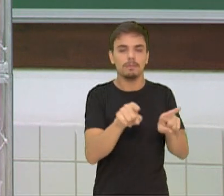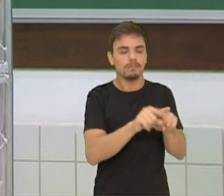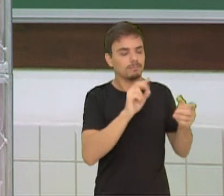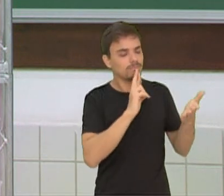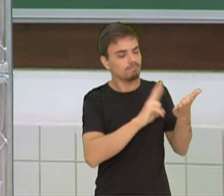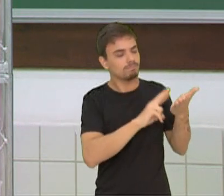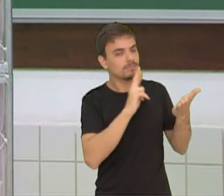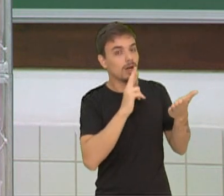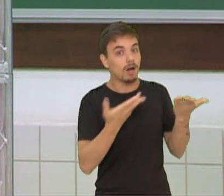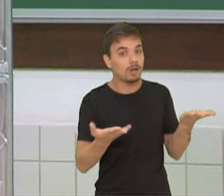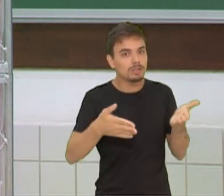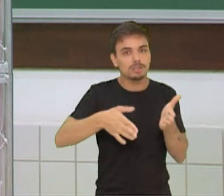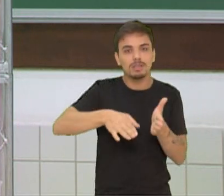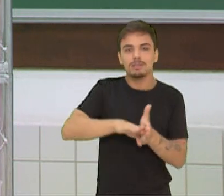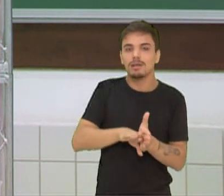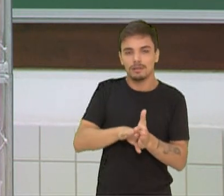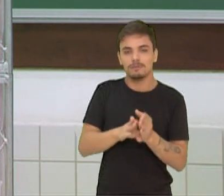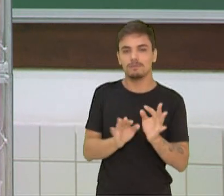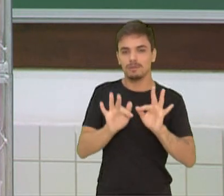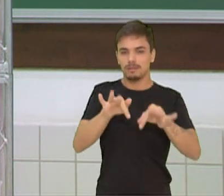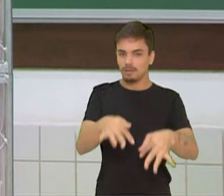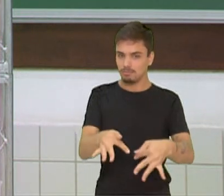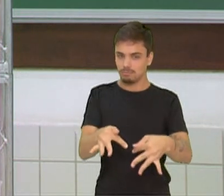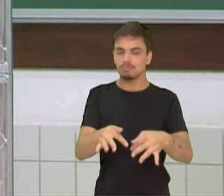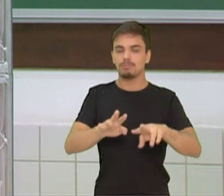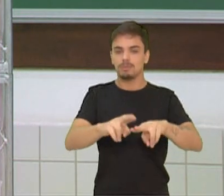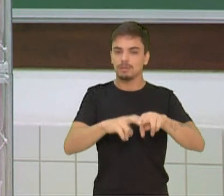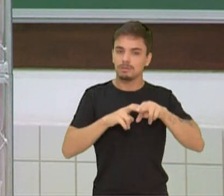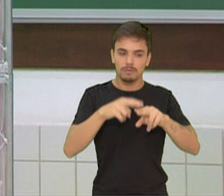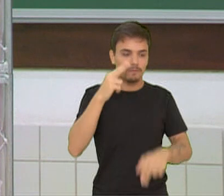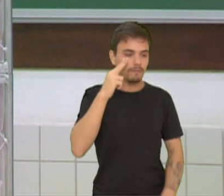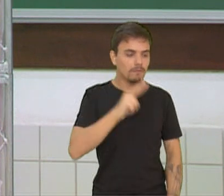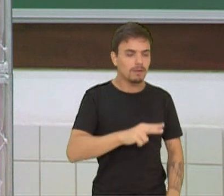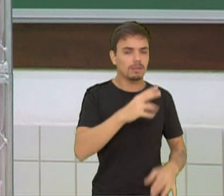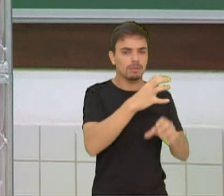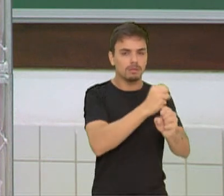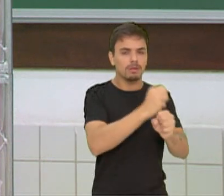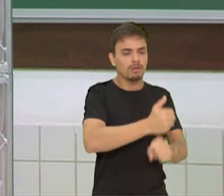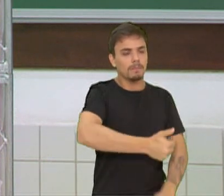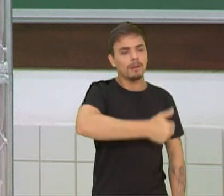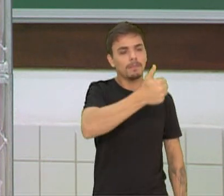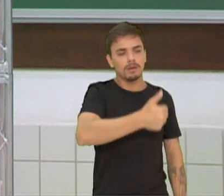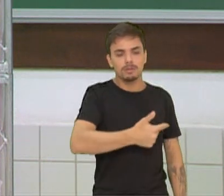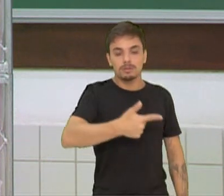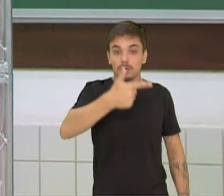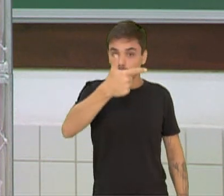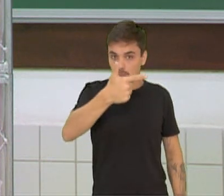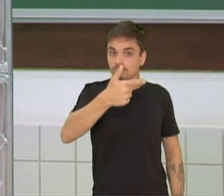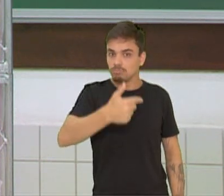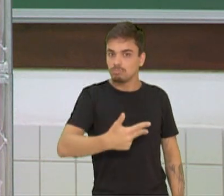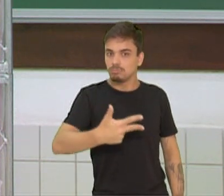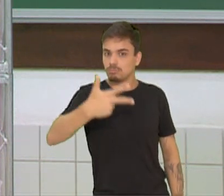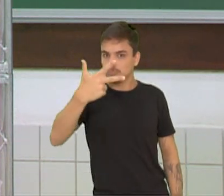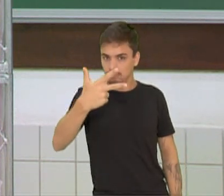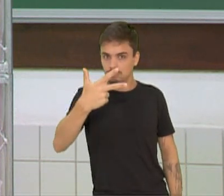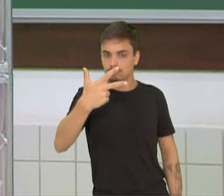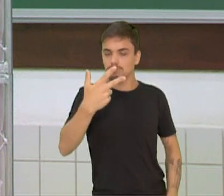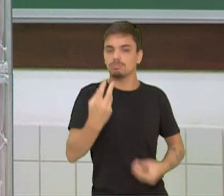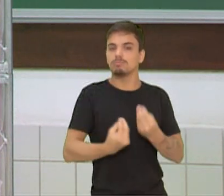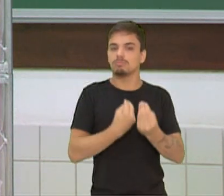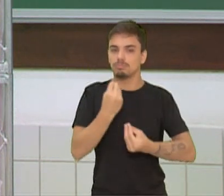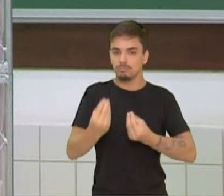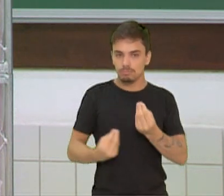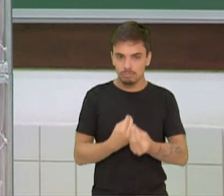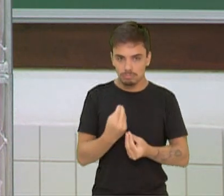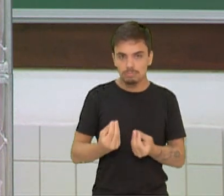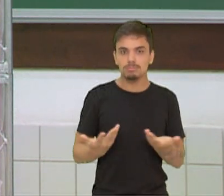pessoal, estão aí quase na reta final, verifique as notas do primeiro, do segundo, né? Terceiro, como é que está aí, dá